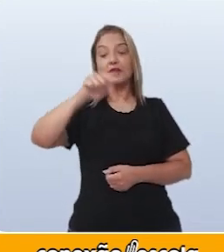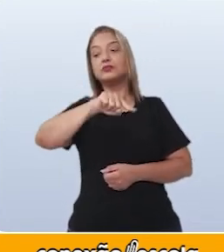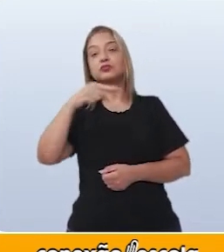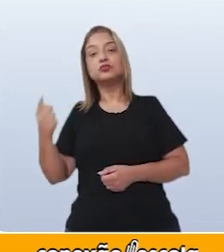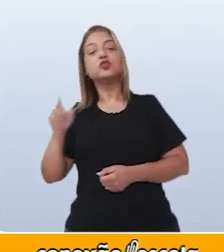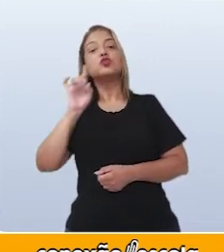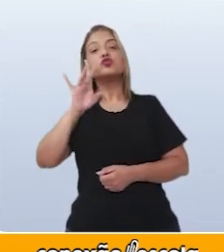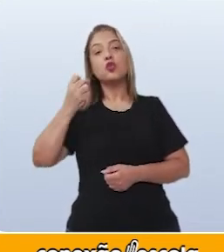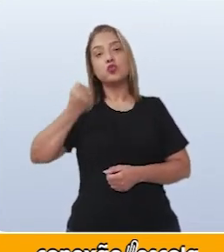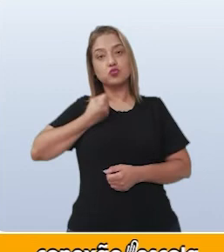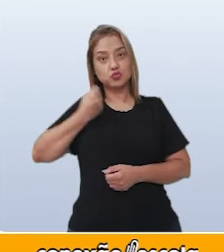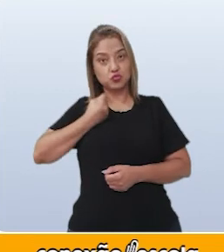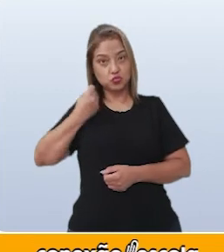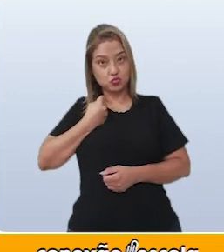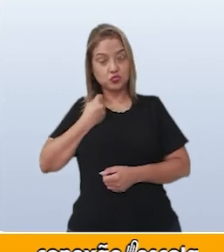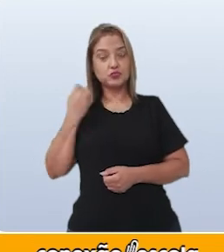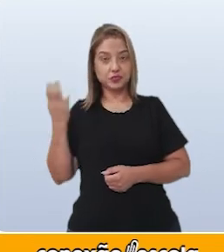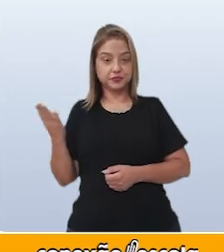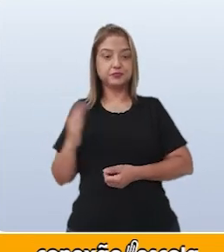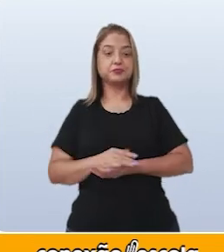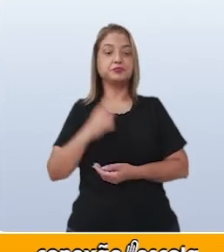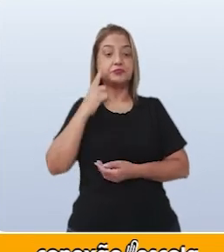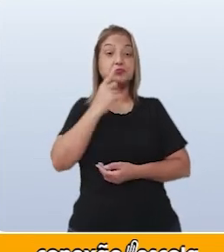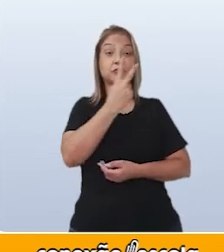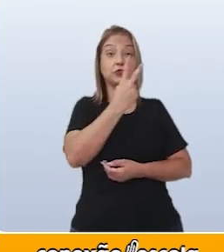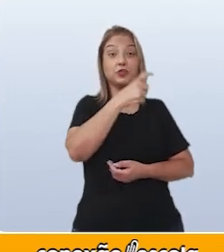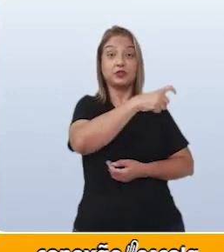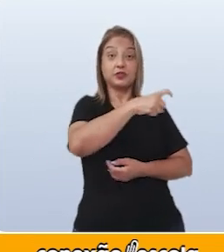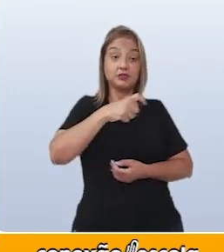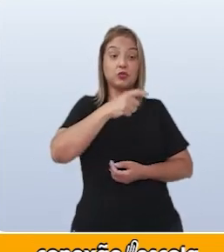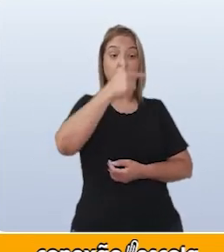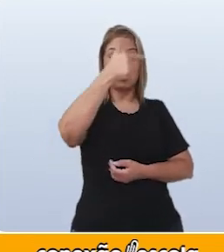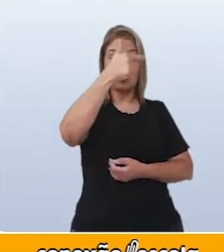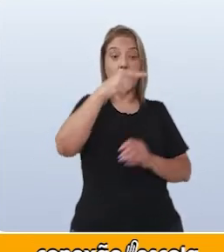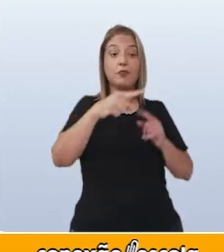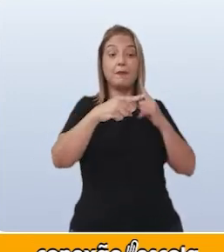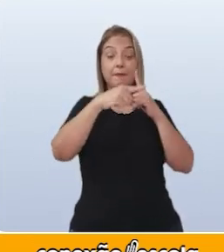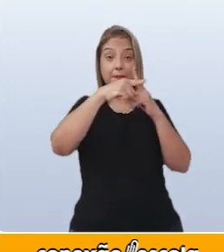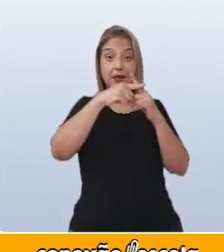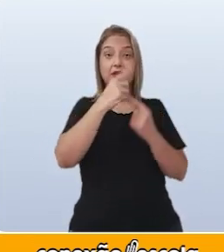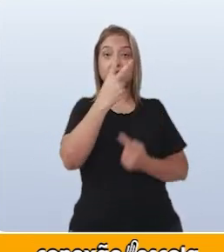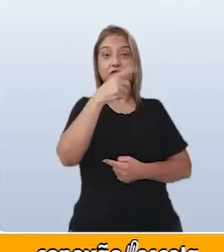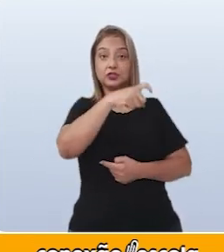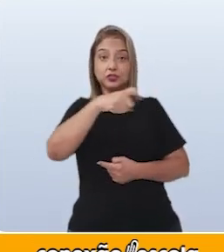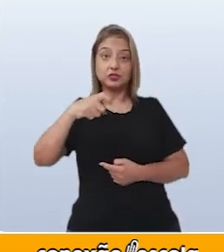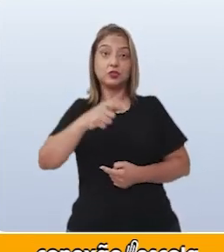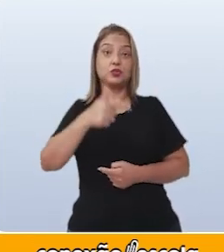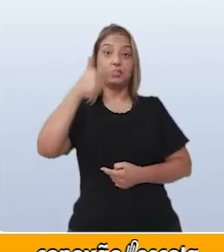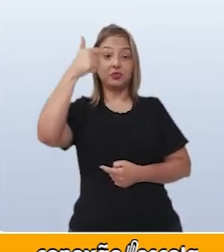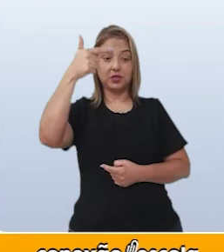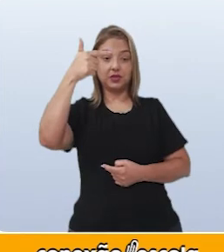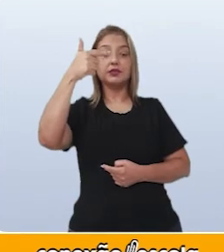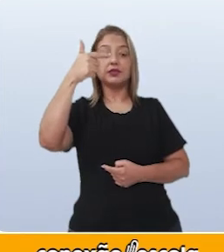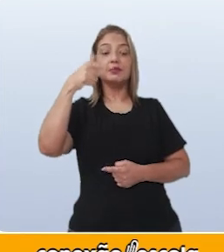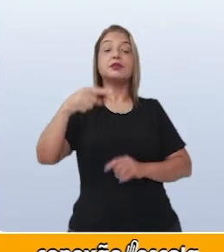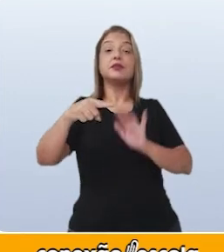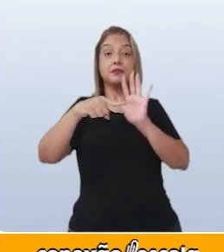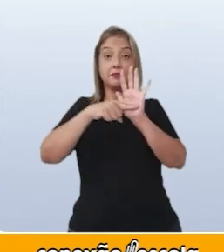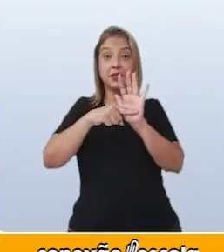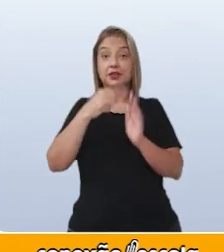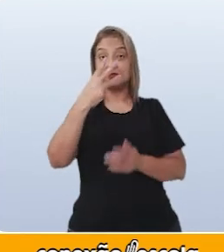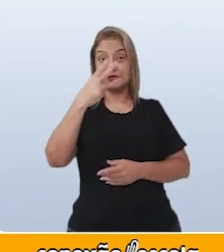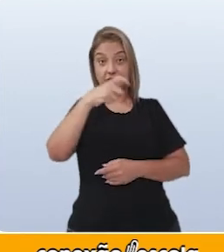sozinho. Ficaremos com 2x ao cubo mais 2x ao quadrado